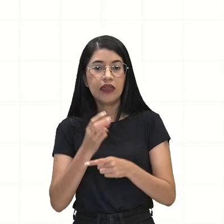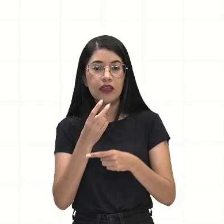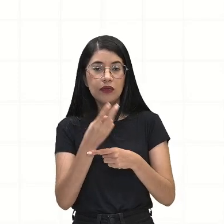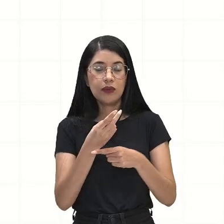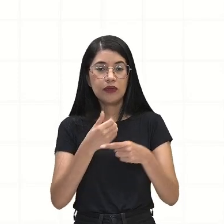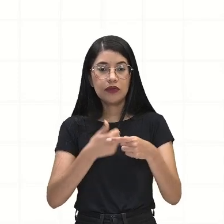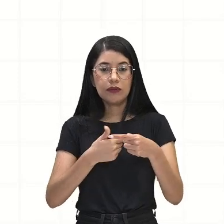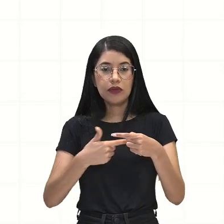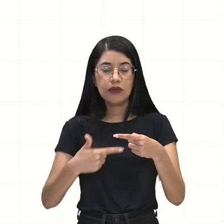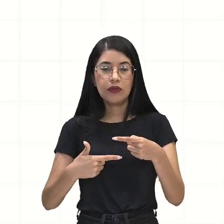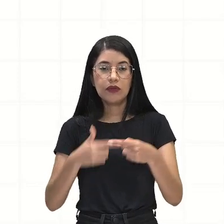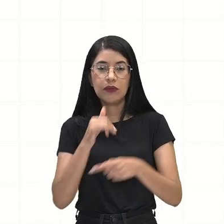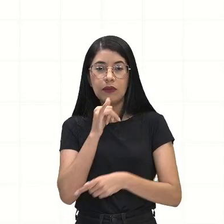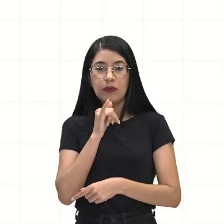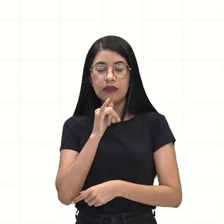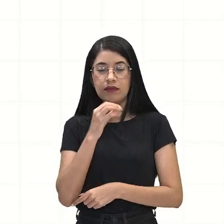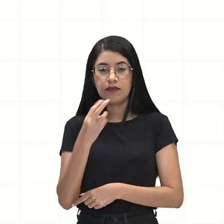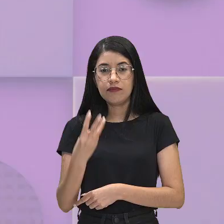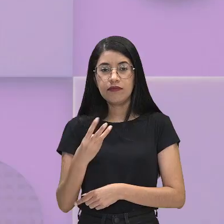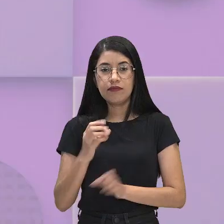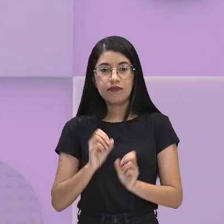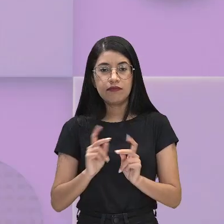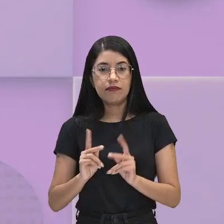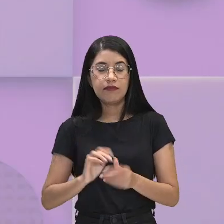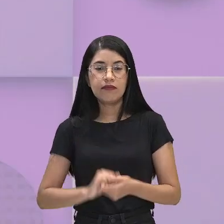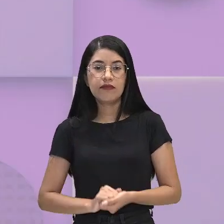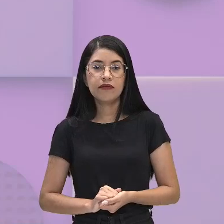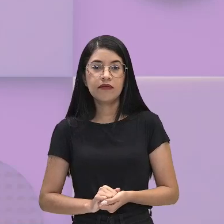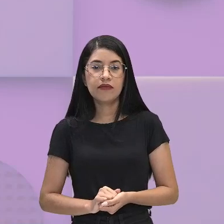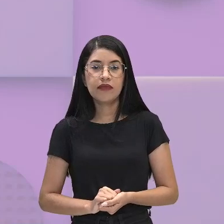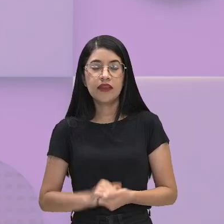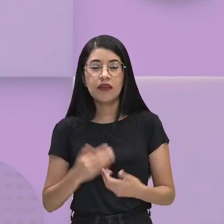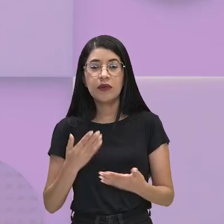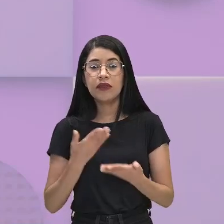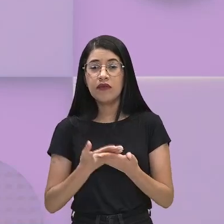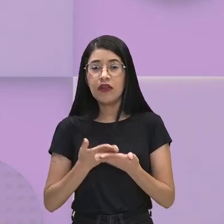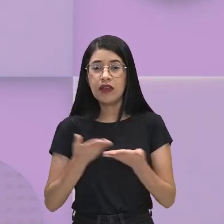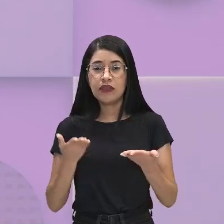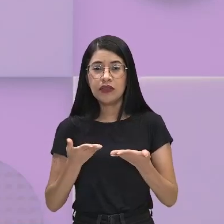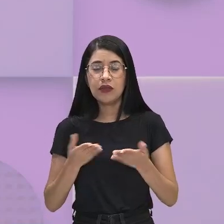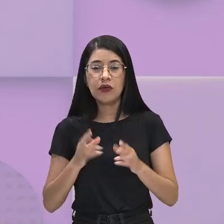do exemplo 3. E essa foi, então, a nossa